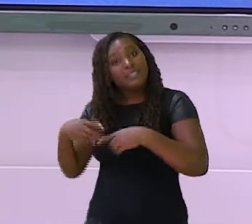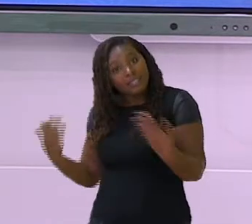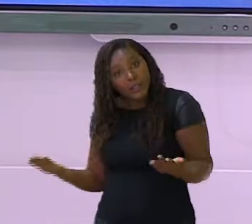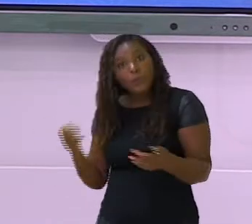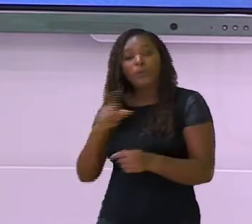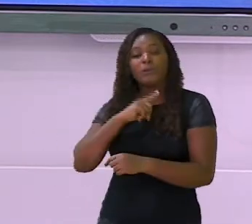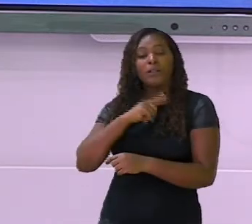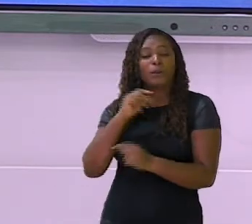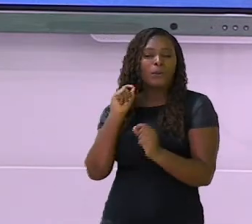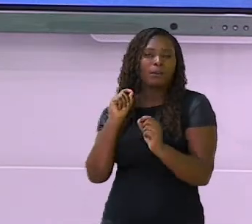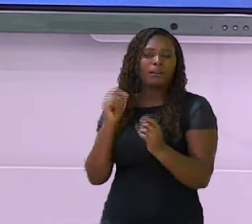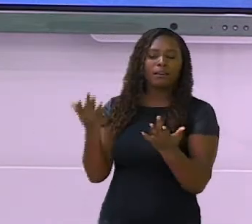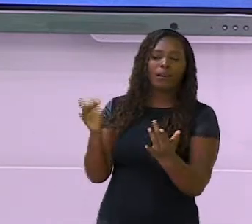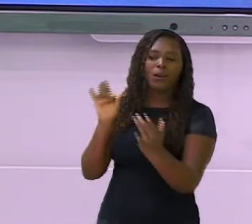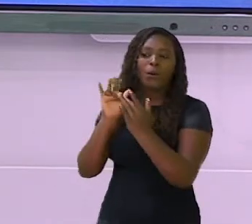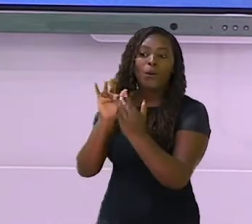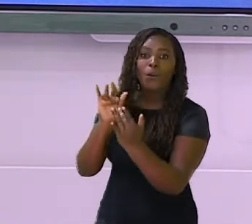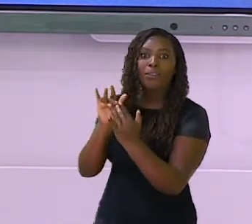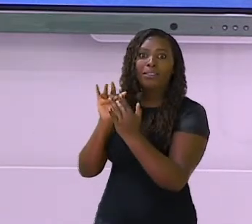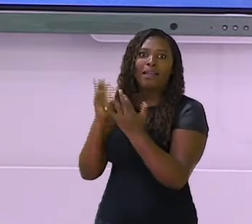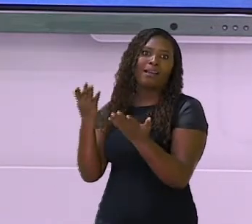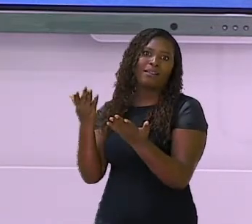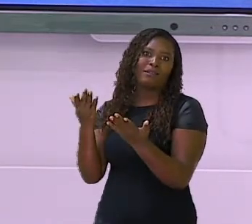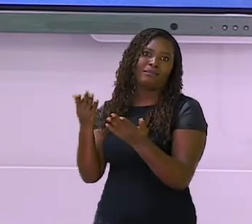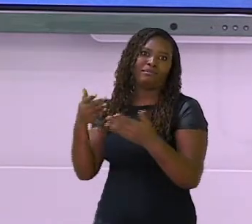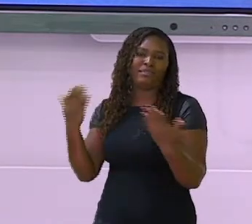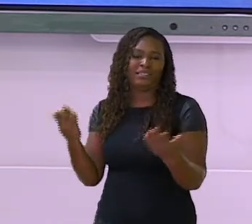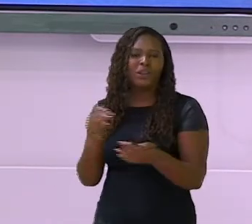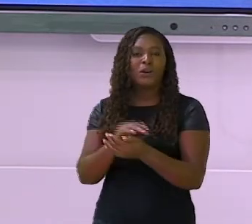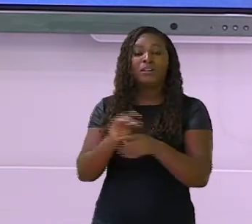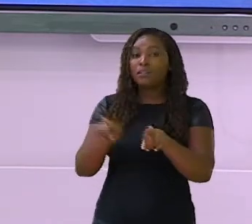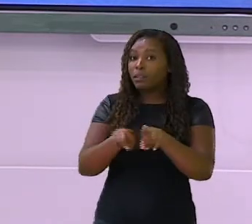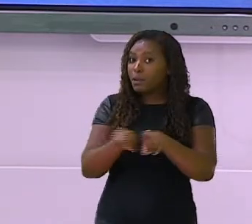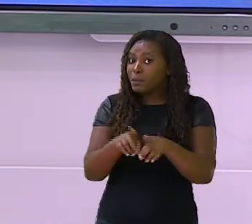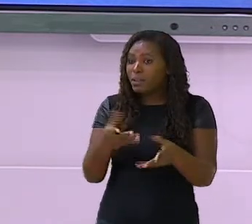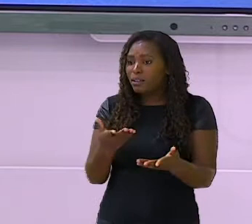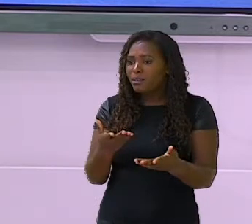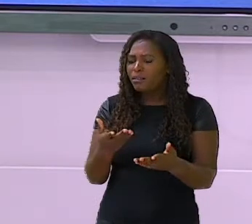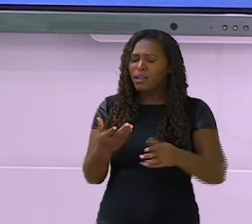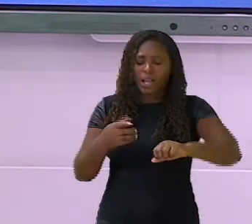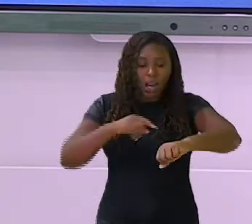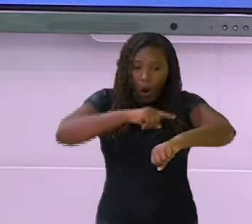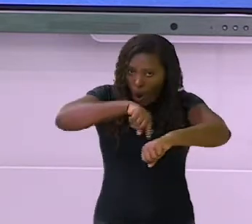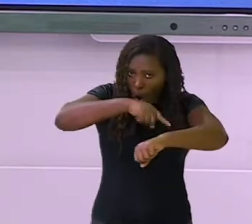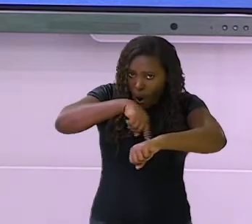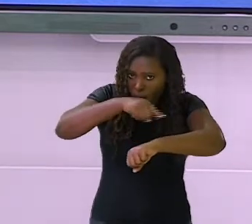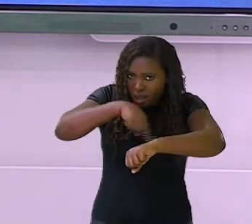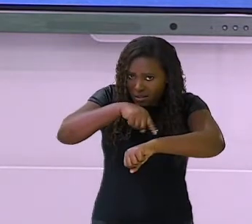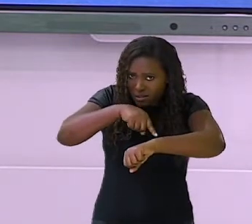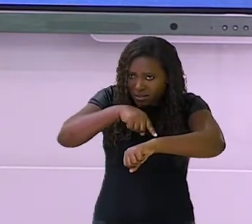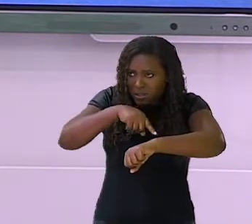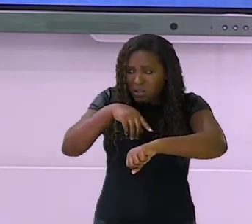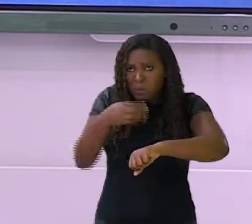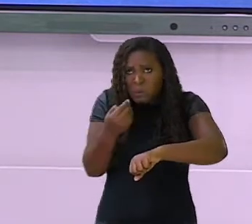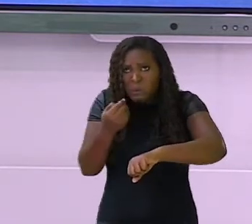uma grande parte do nosso dia nós passamos na escola, mas nem sempre foi